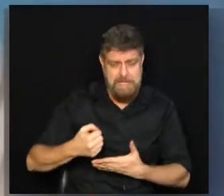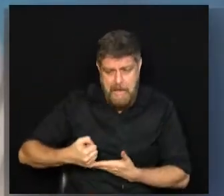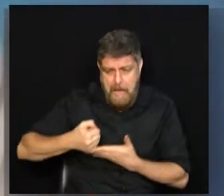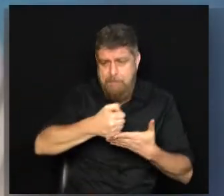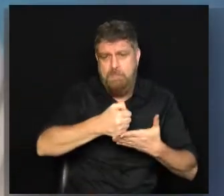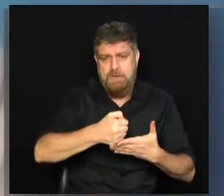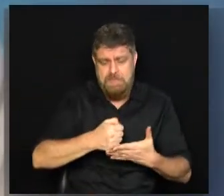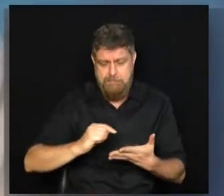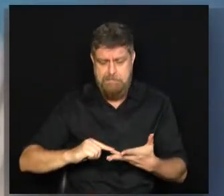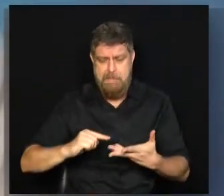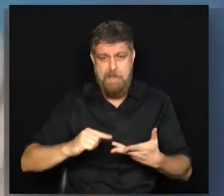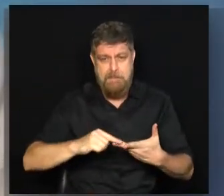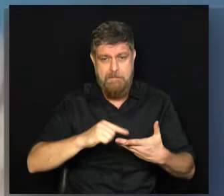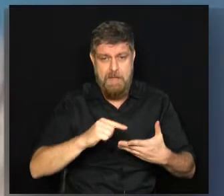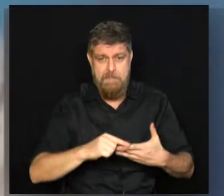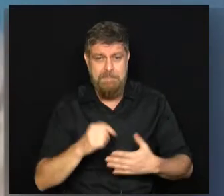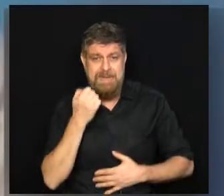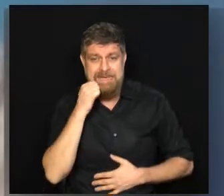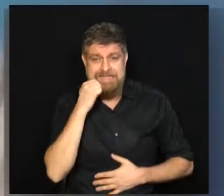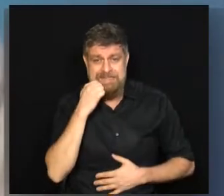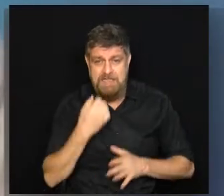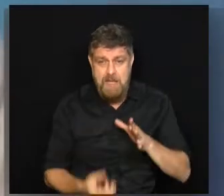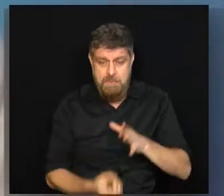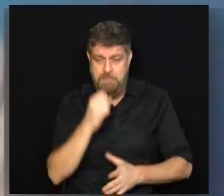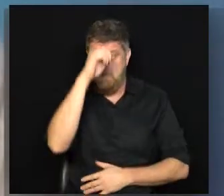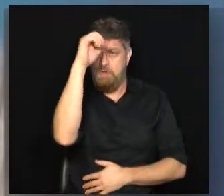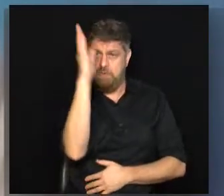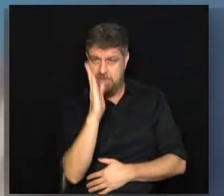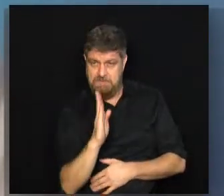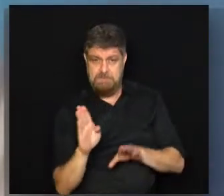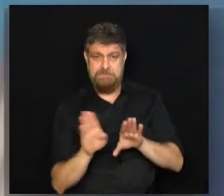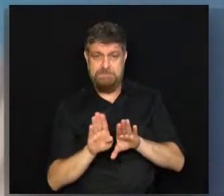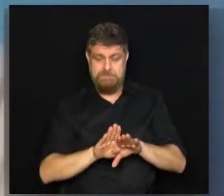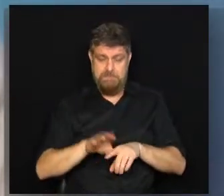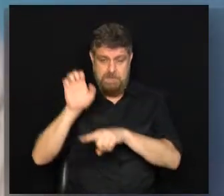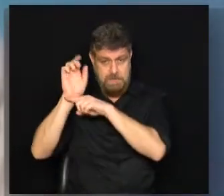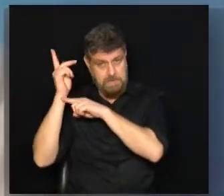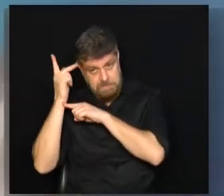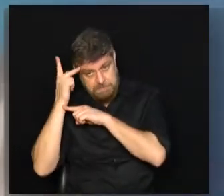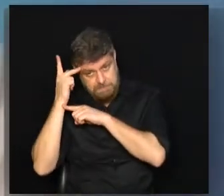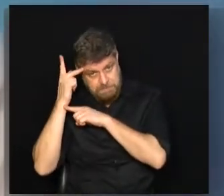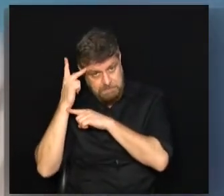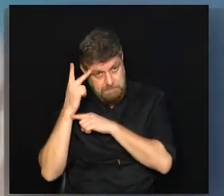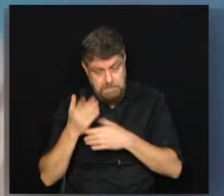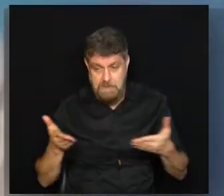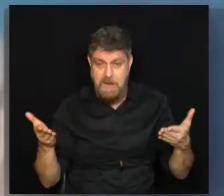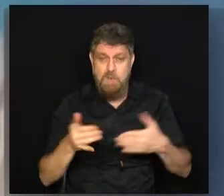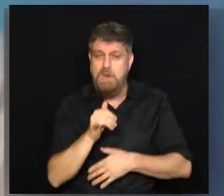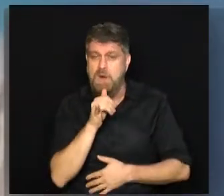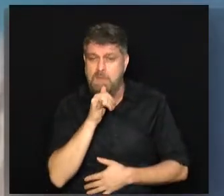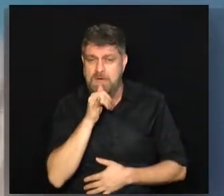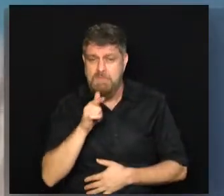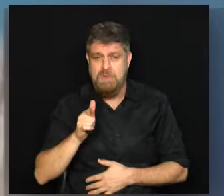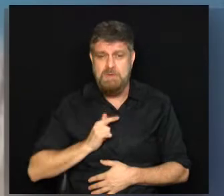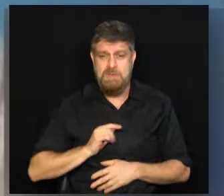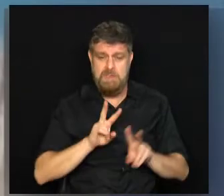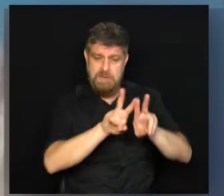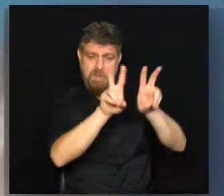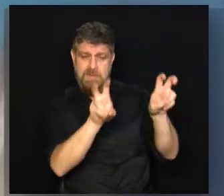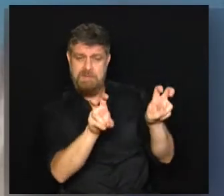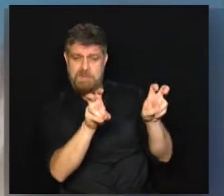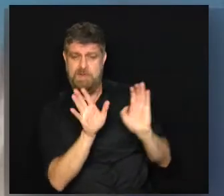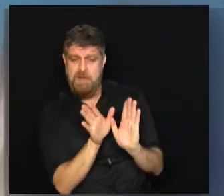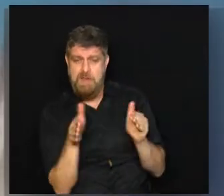contribuições para a produção científica do nosso país e também do nosso estado, dado agora, por exemplo, o destaque, por